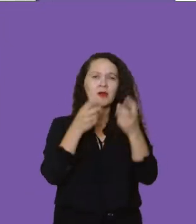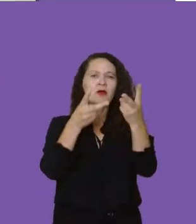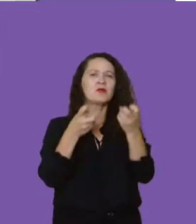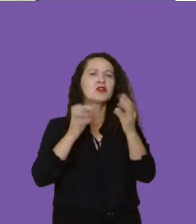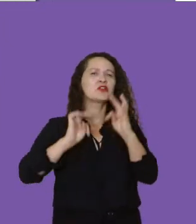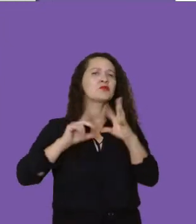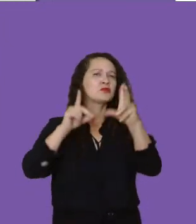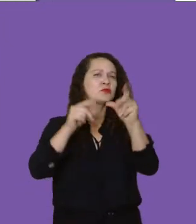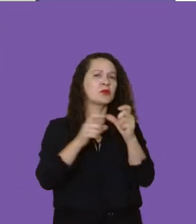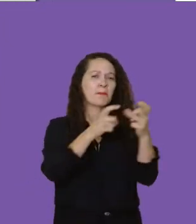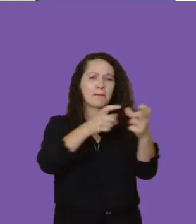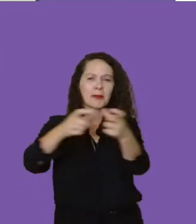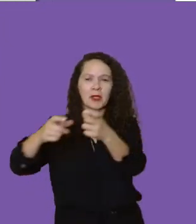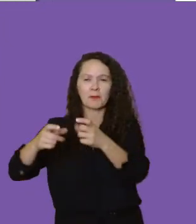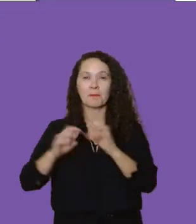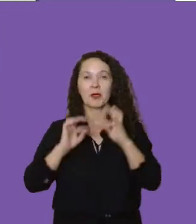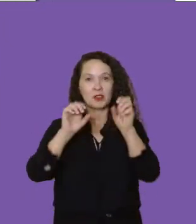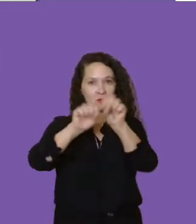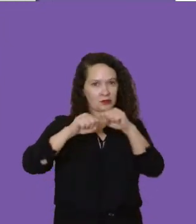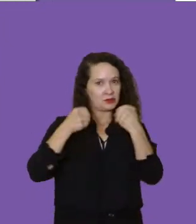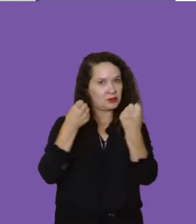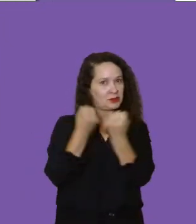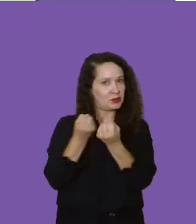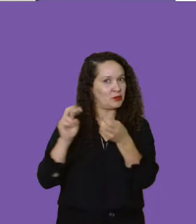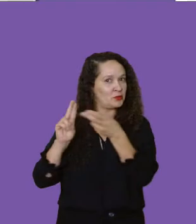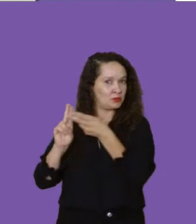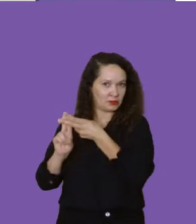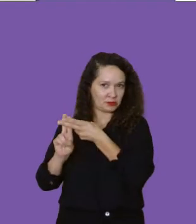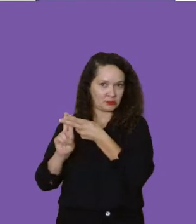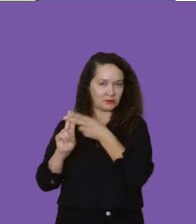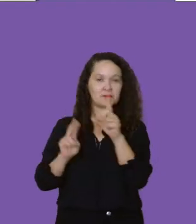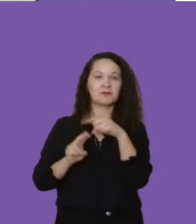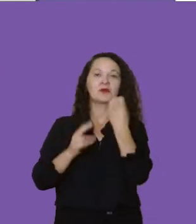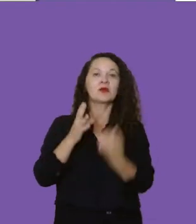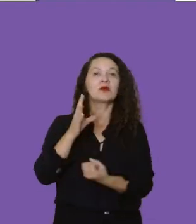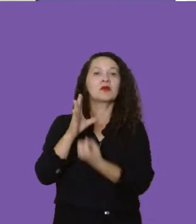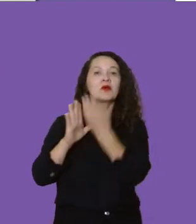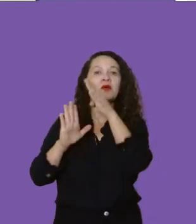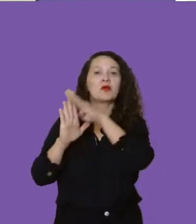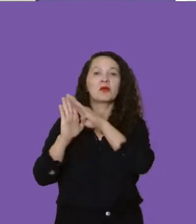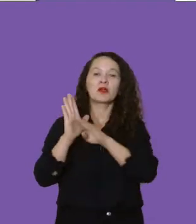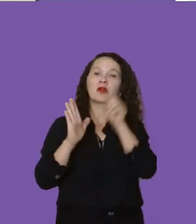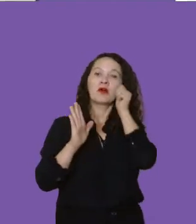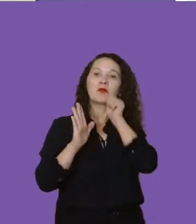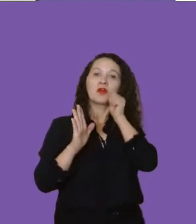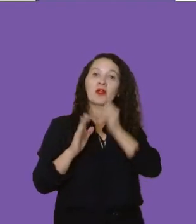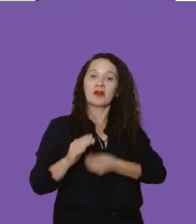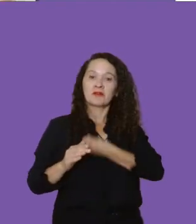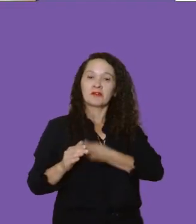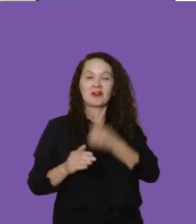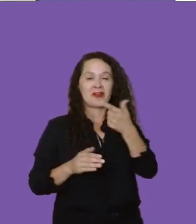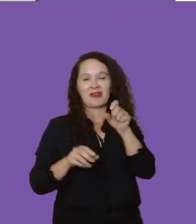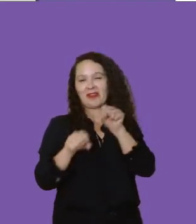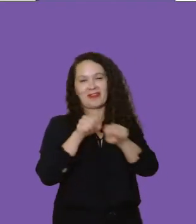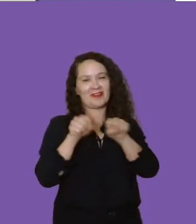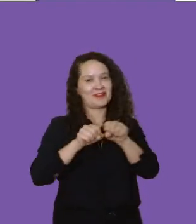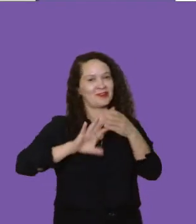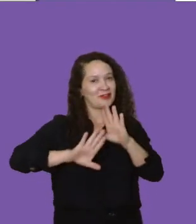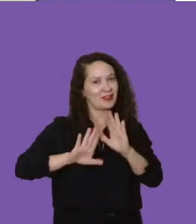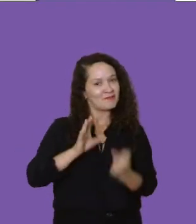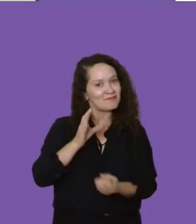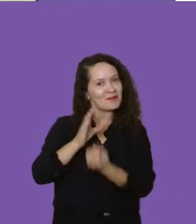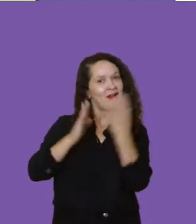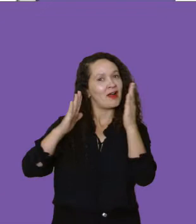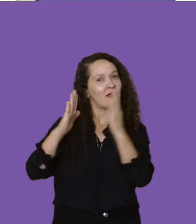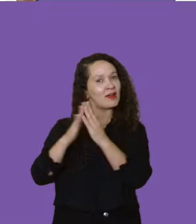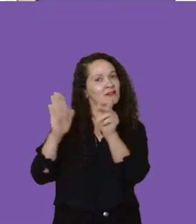estava todo o sistema SUS. Nós criamos o programa Mulher Viver Sem Violência para construir as casas